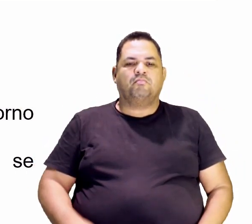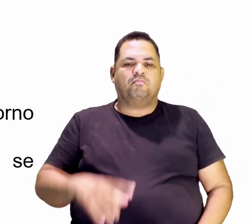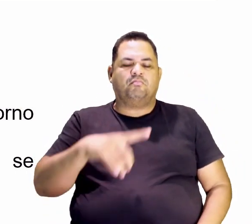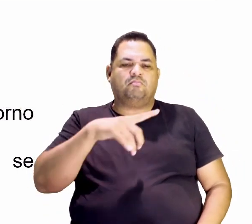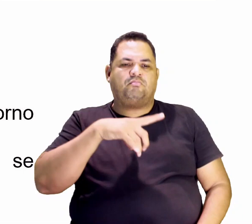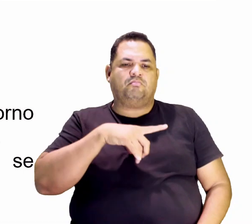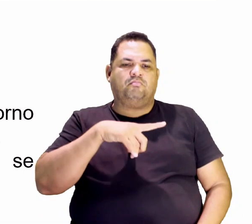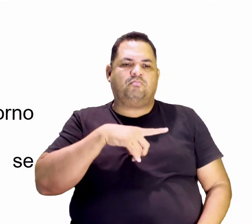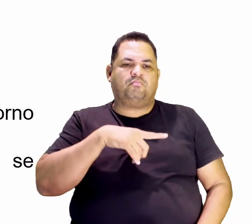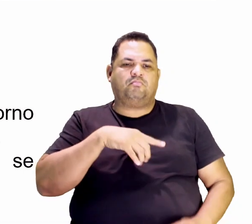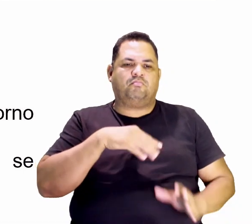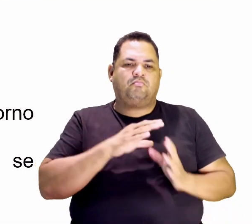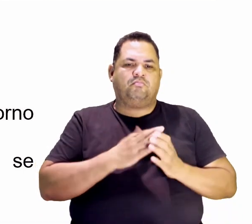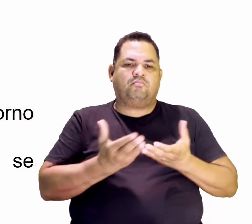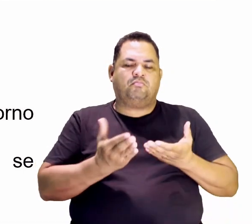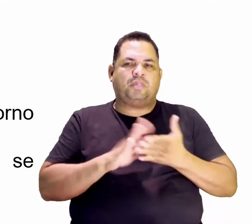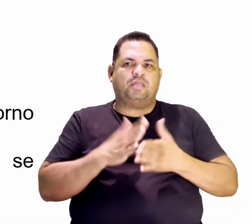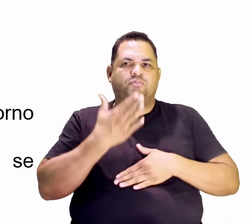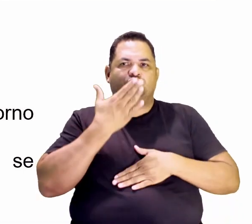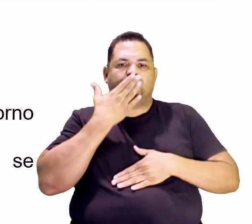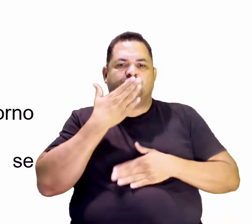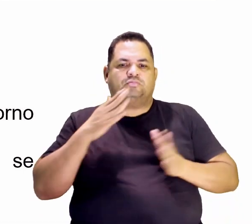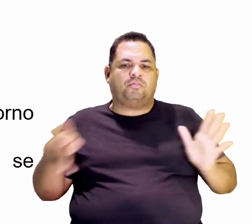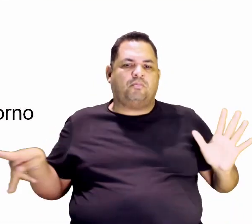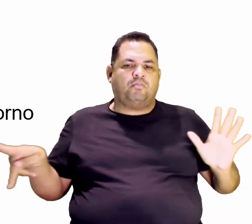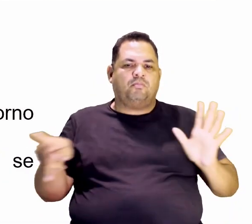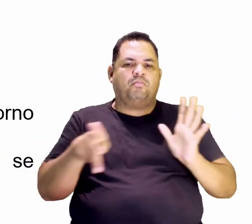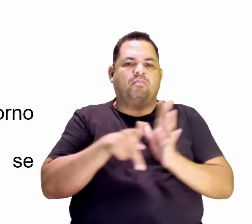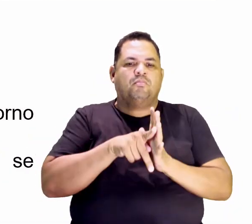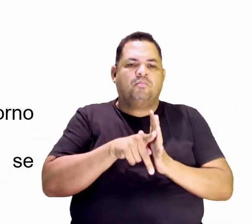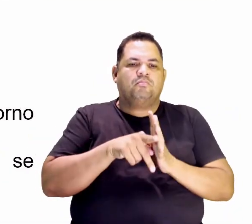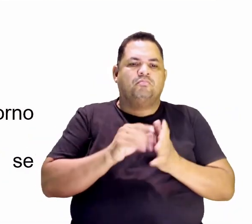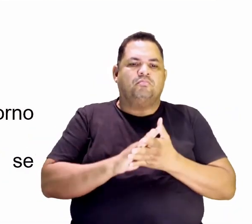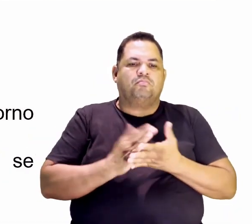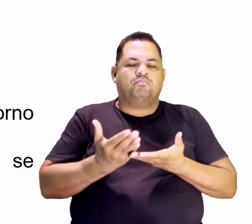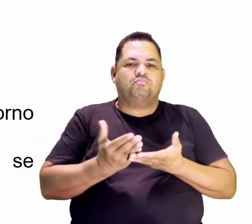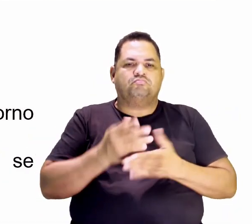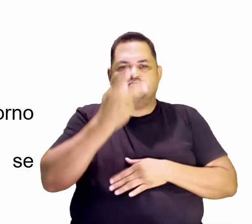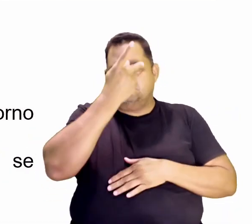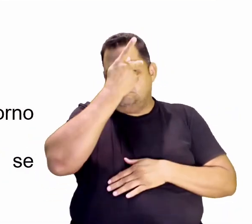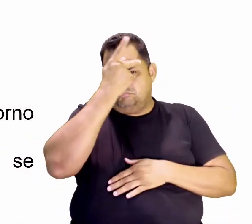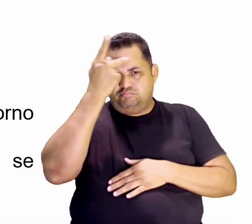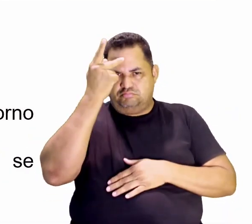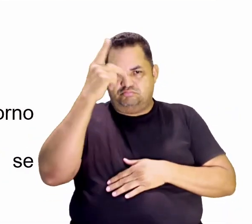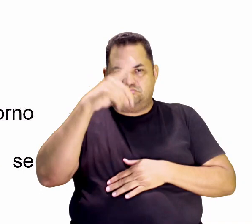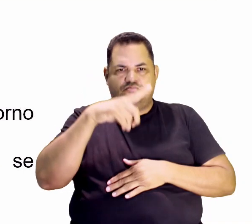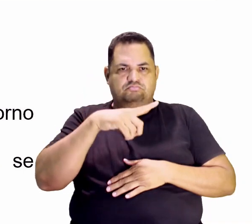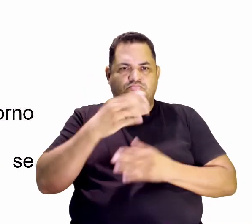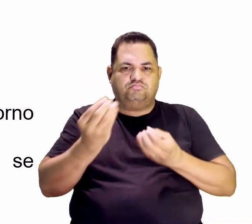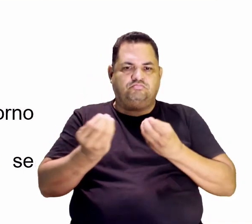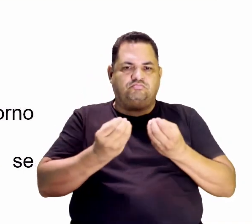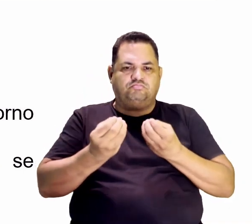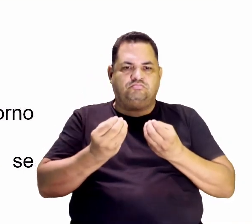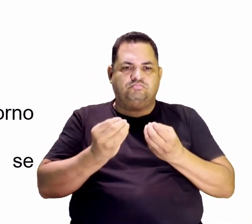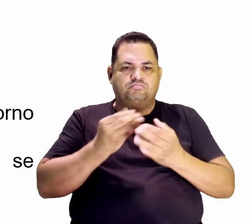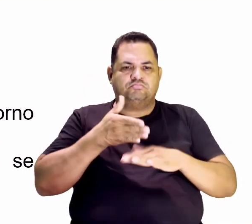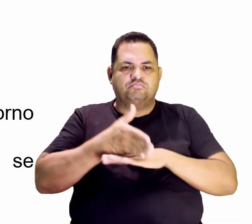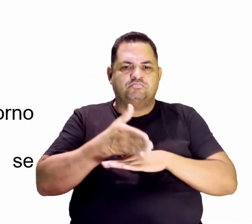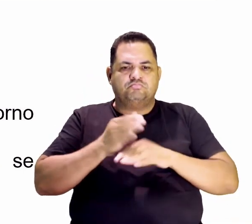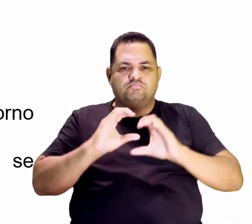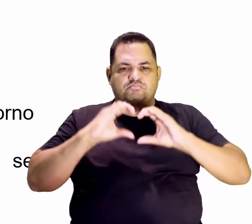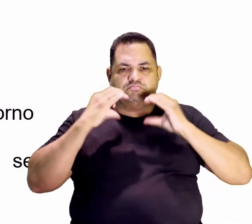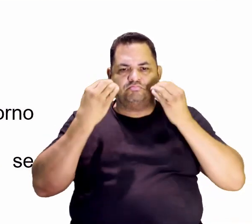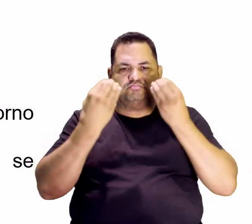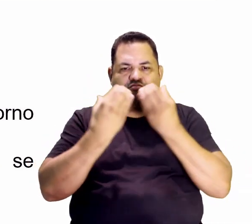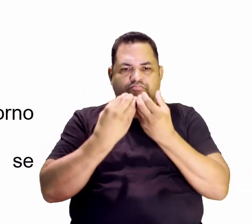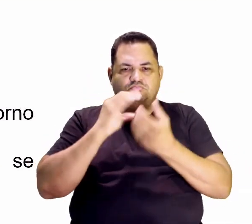exemplo, que elas têm um estilo próprio, né? E essas pessoas que têm estilo próprio, muitas delas participam aí de comunidades que